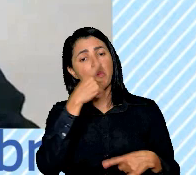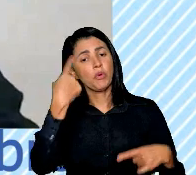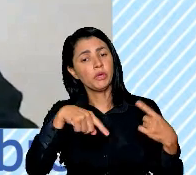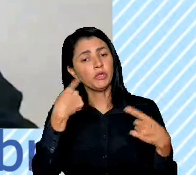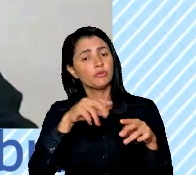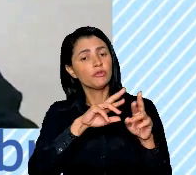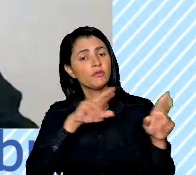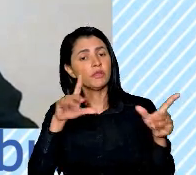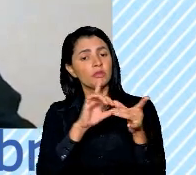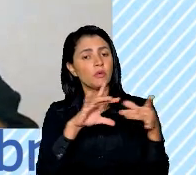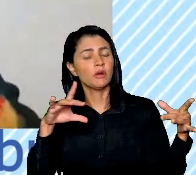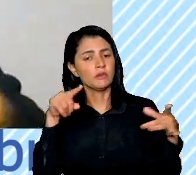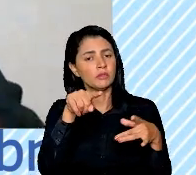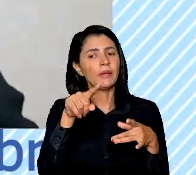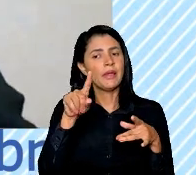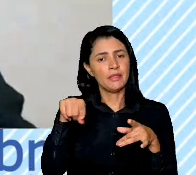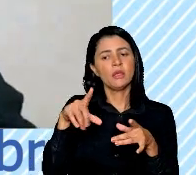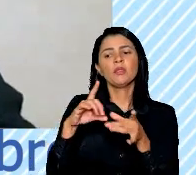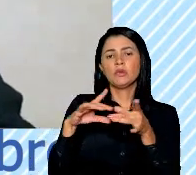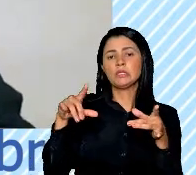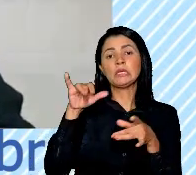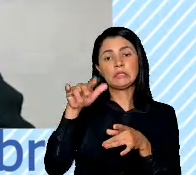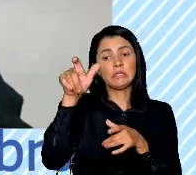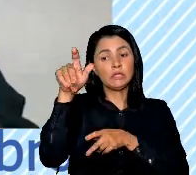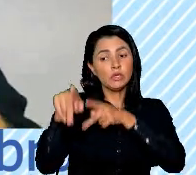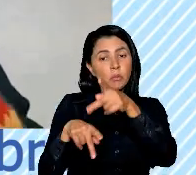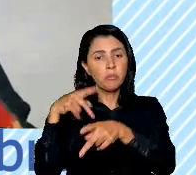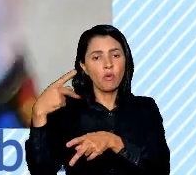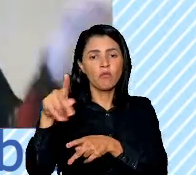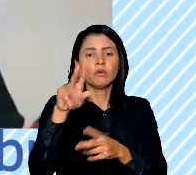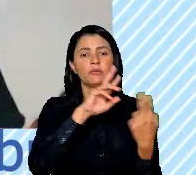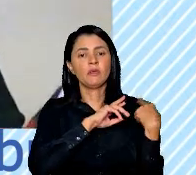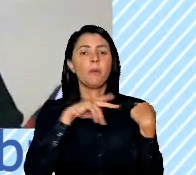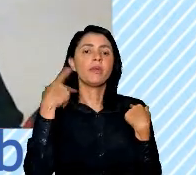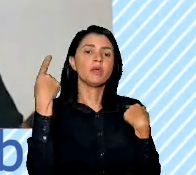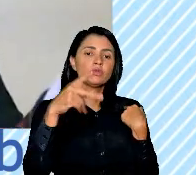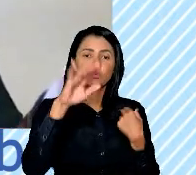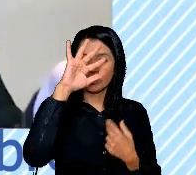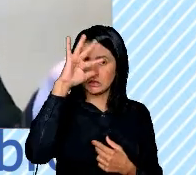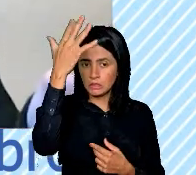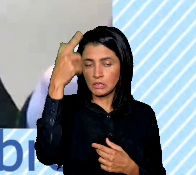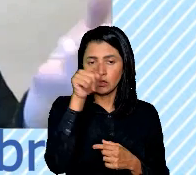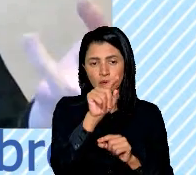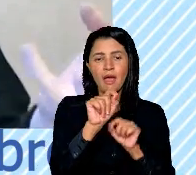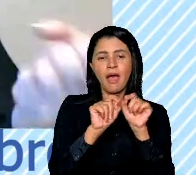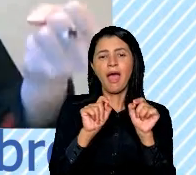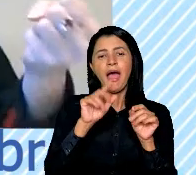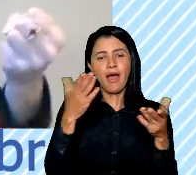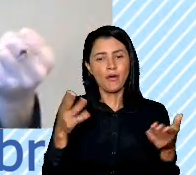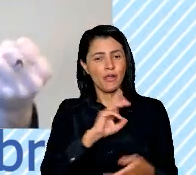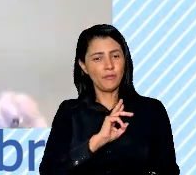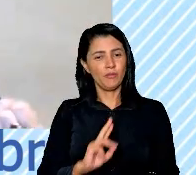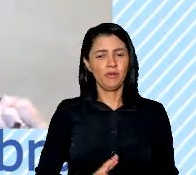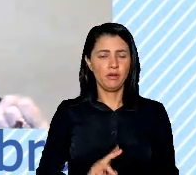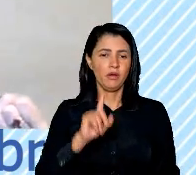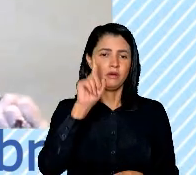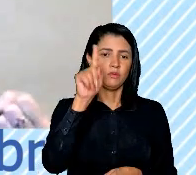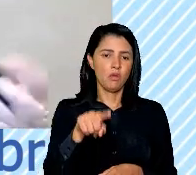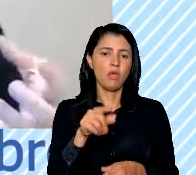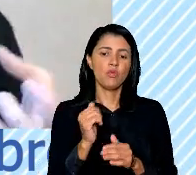só há democracia quando o povo é responsável por suas decisões. A questão republicana está no